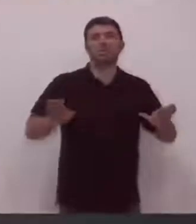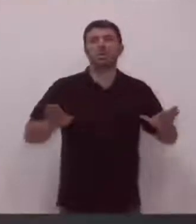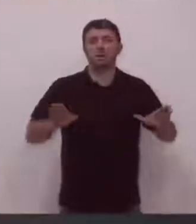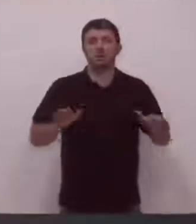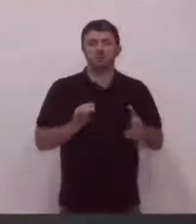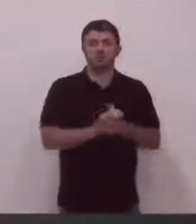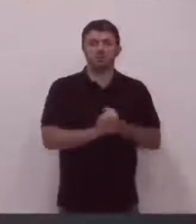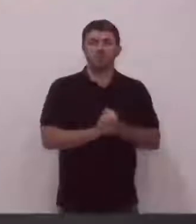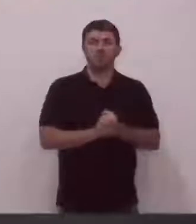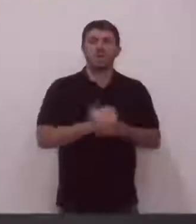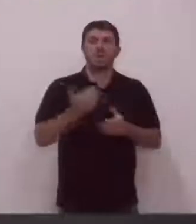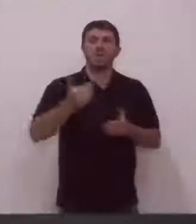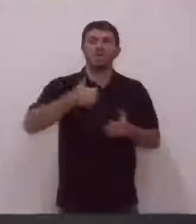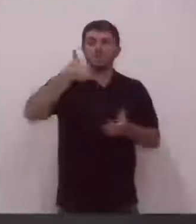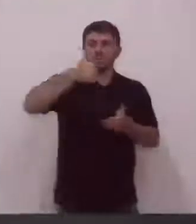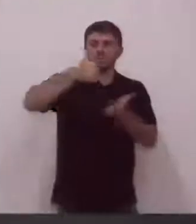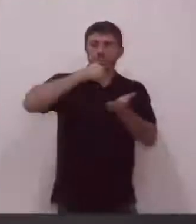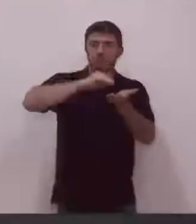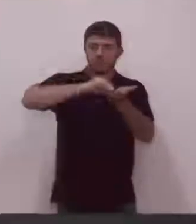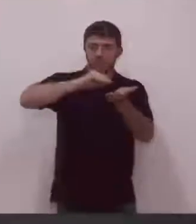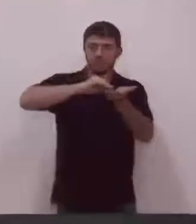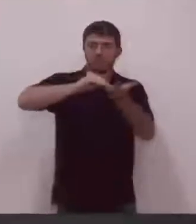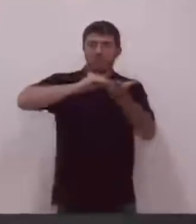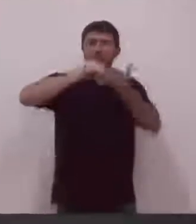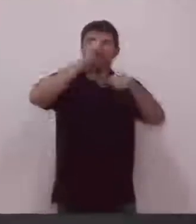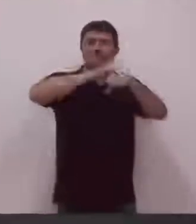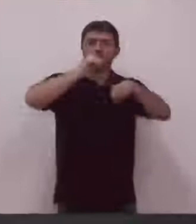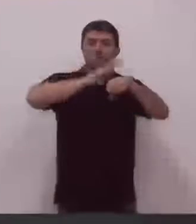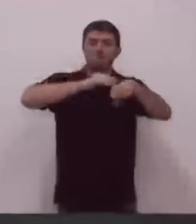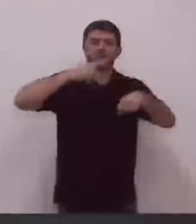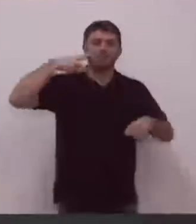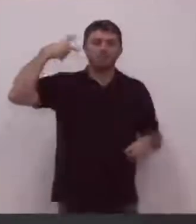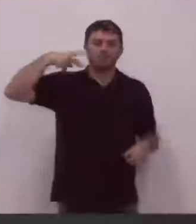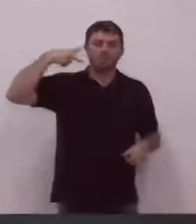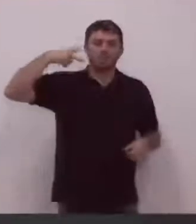chamada dos vereadores para a votação nominal.